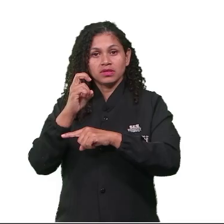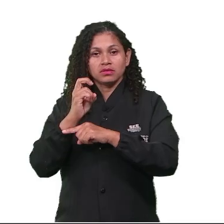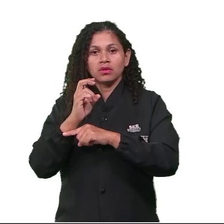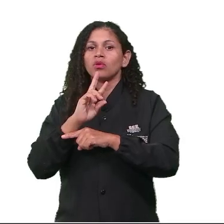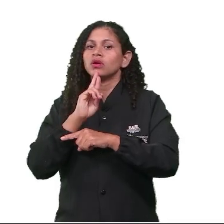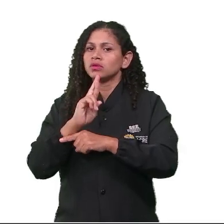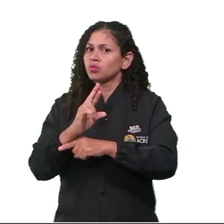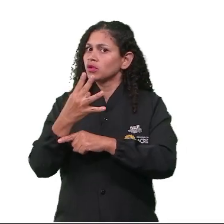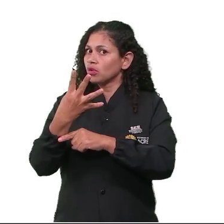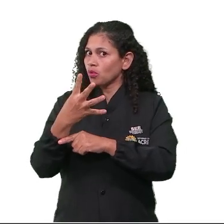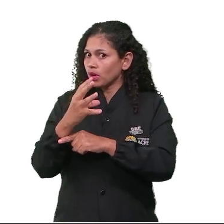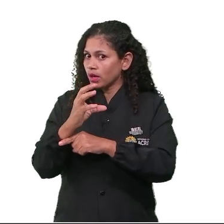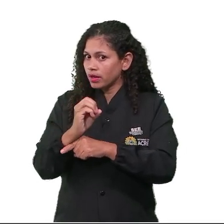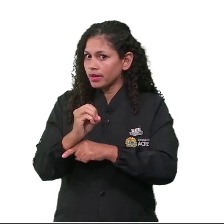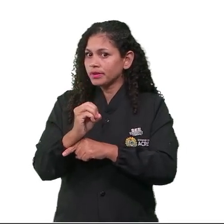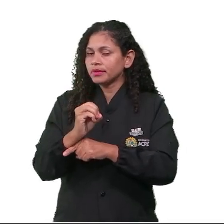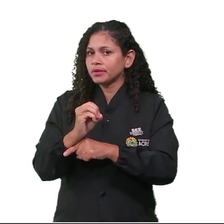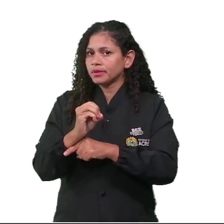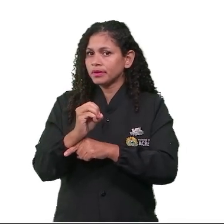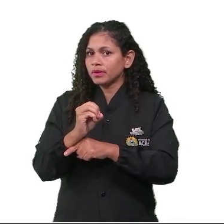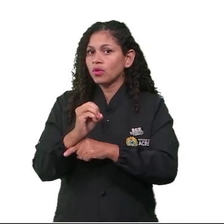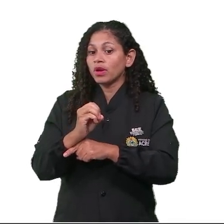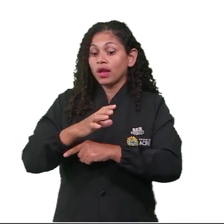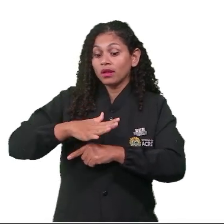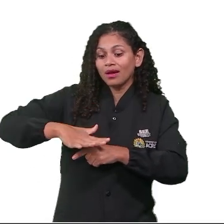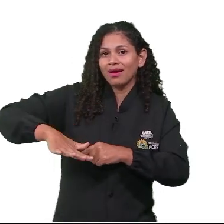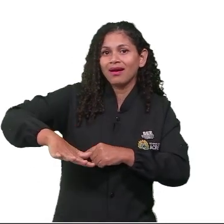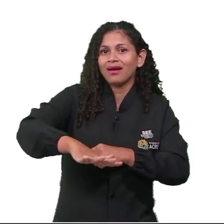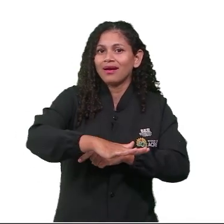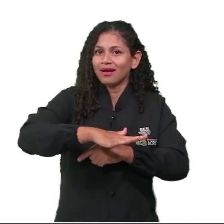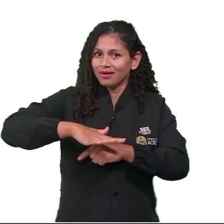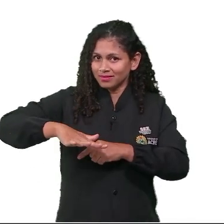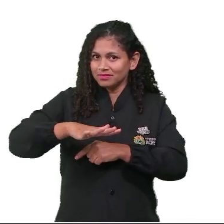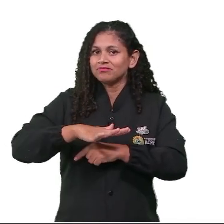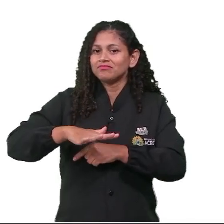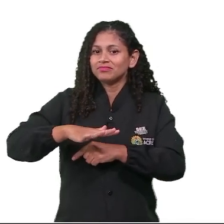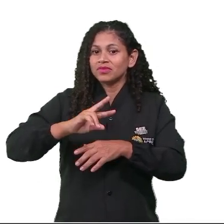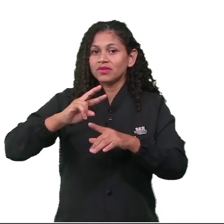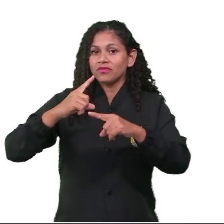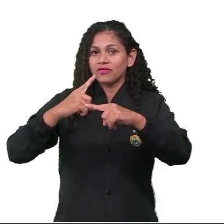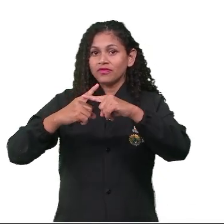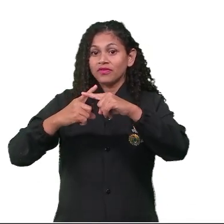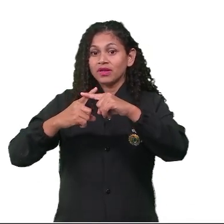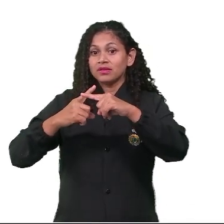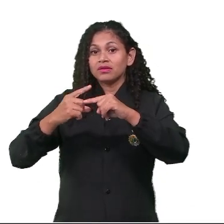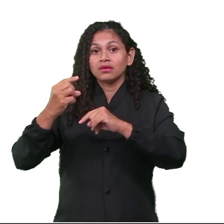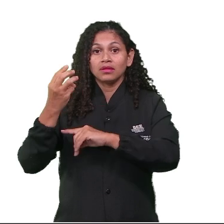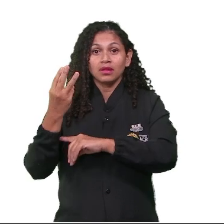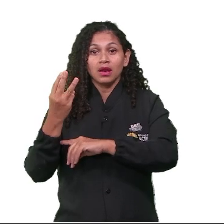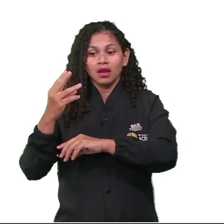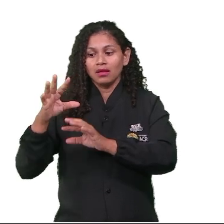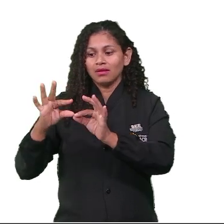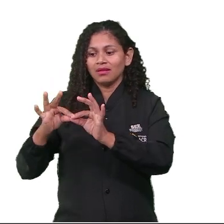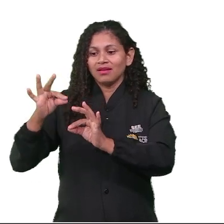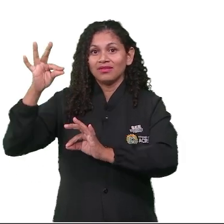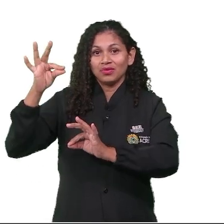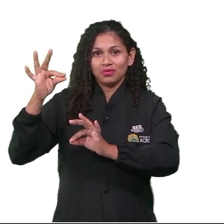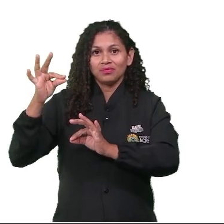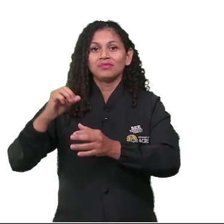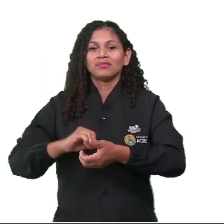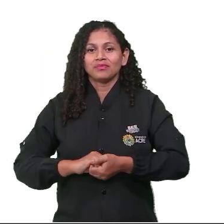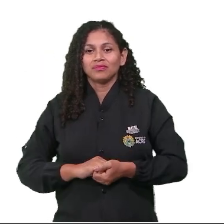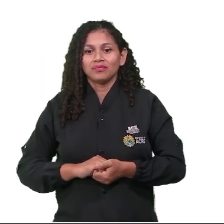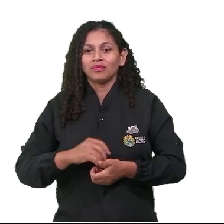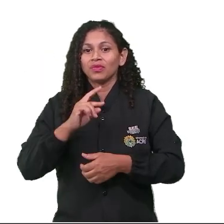O que é o 40, gente? 40 é a área da base. Vezes o 3, que é a altura. Vai dar quanto? Vai